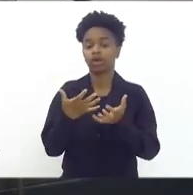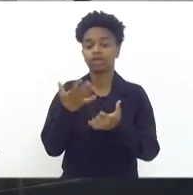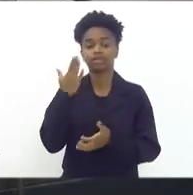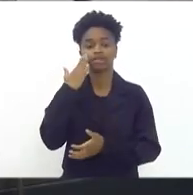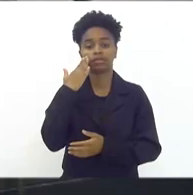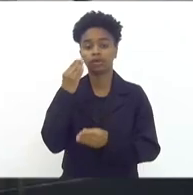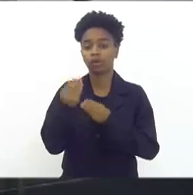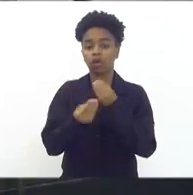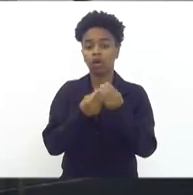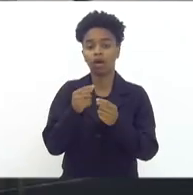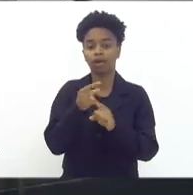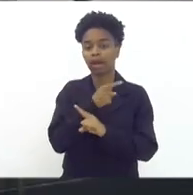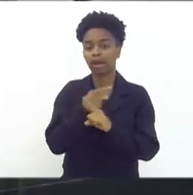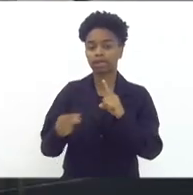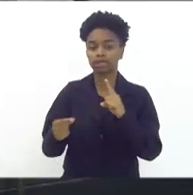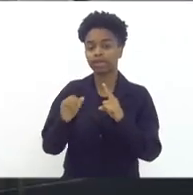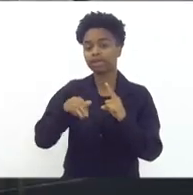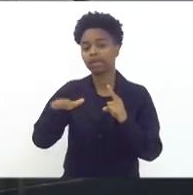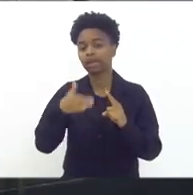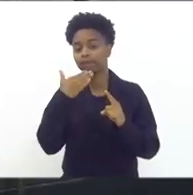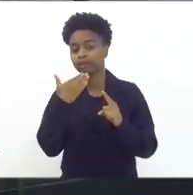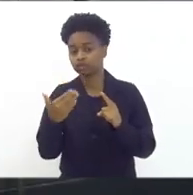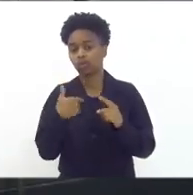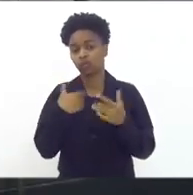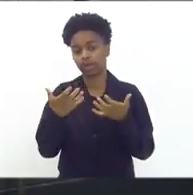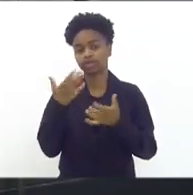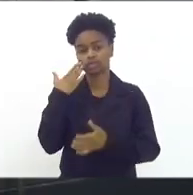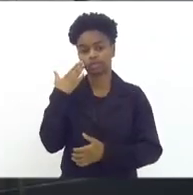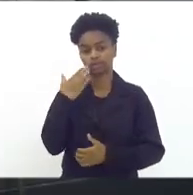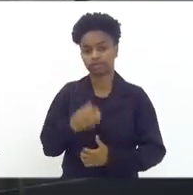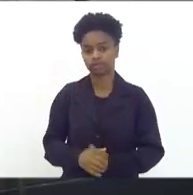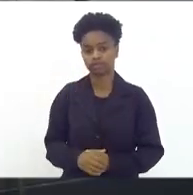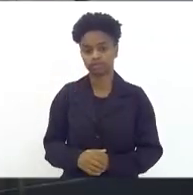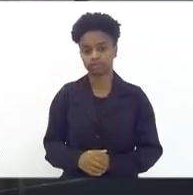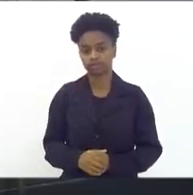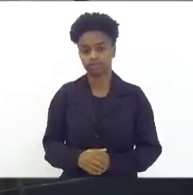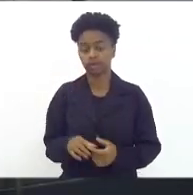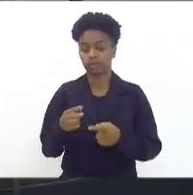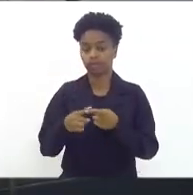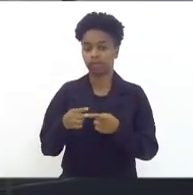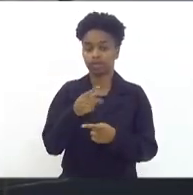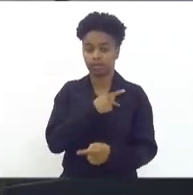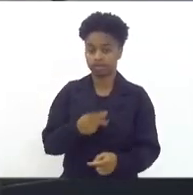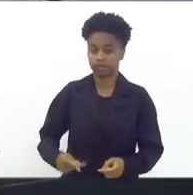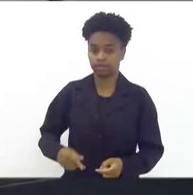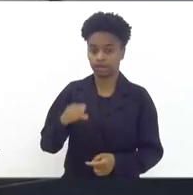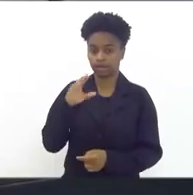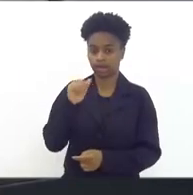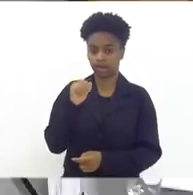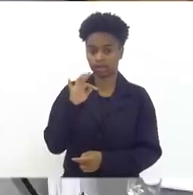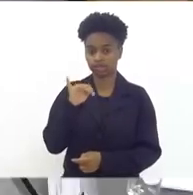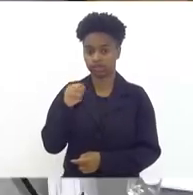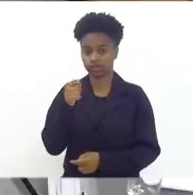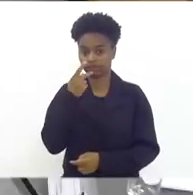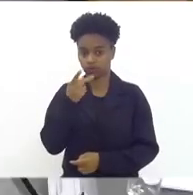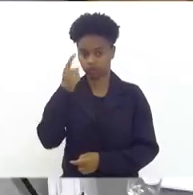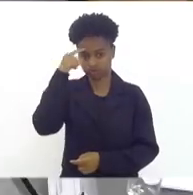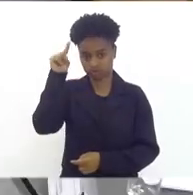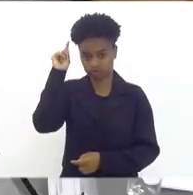feito esse cancelamento quem pediu gostaria de saber isso aqui foi a fala da presidente da Kátia Presidente